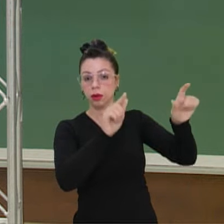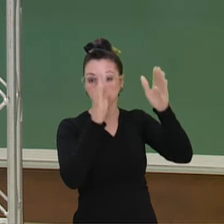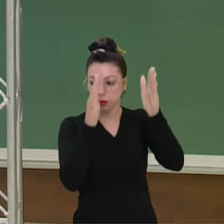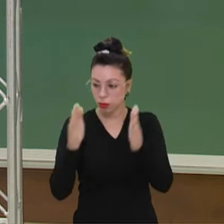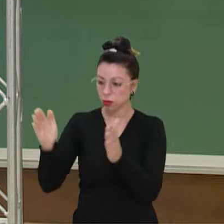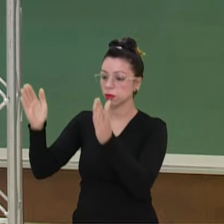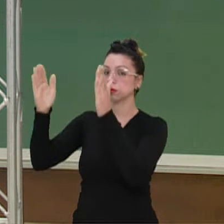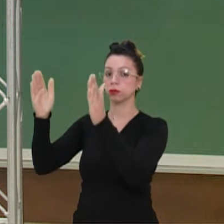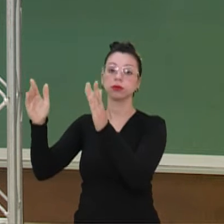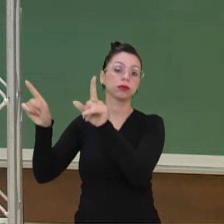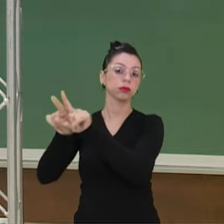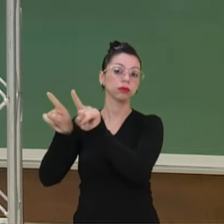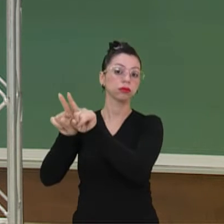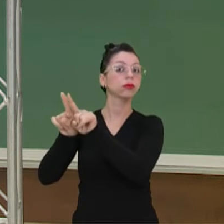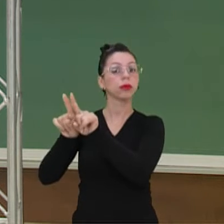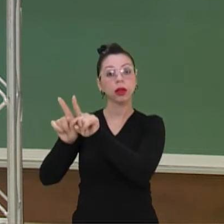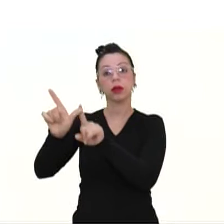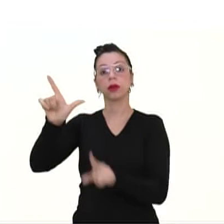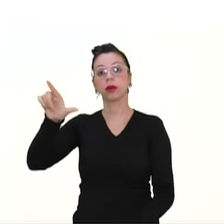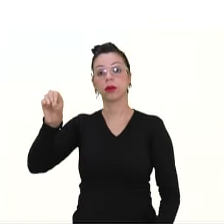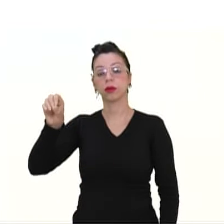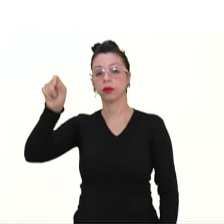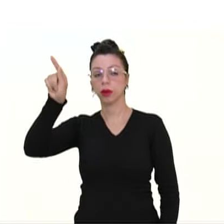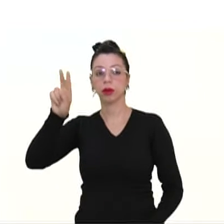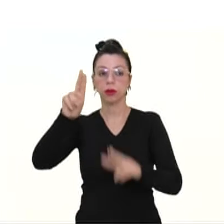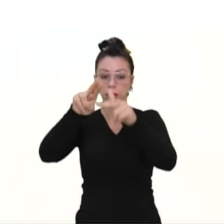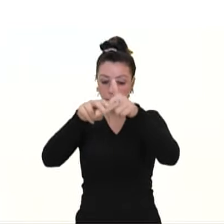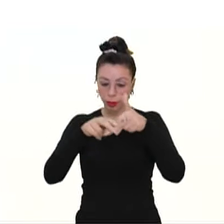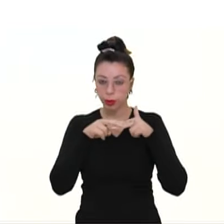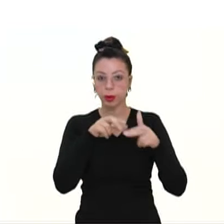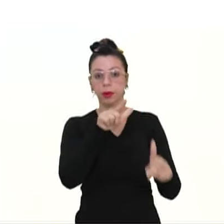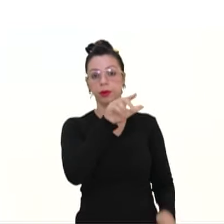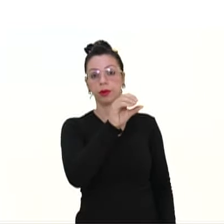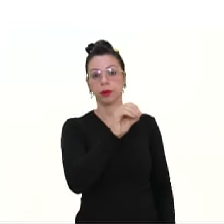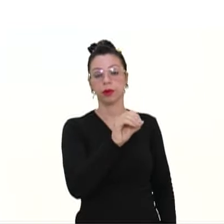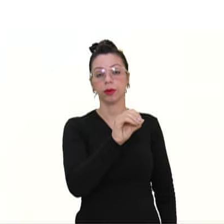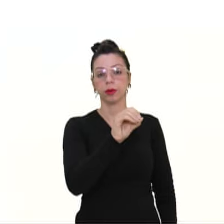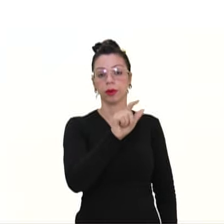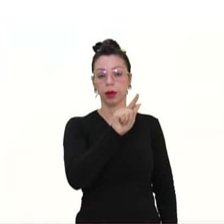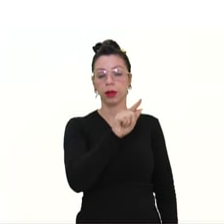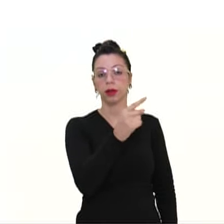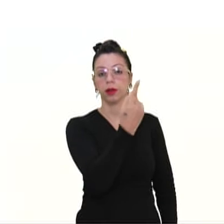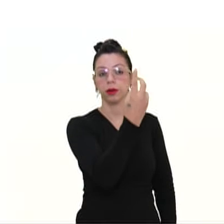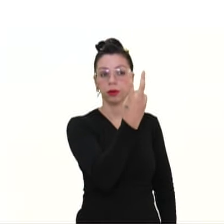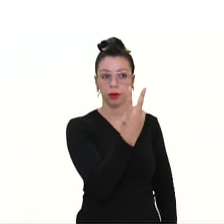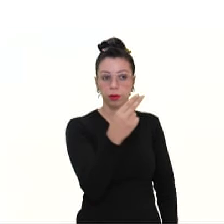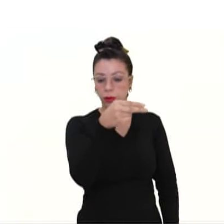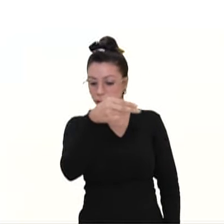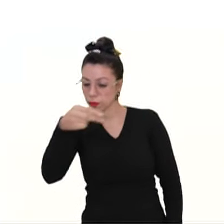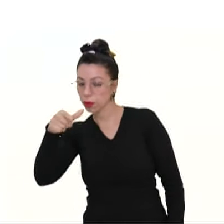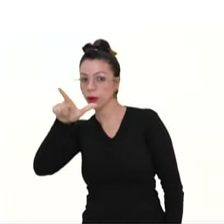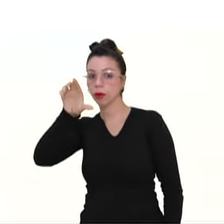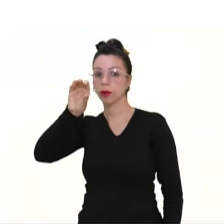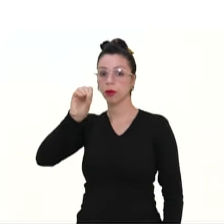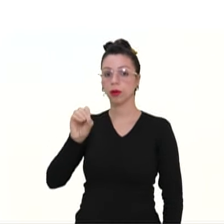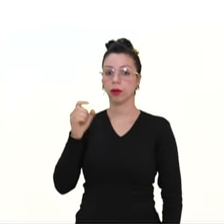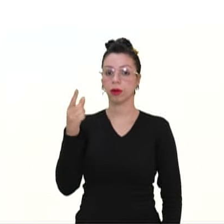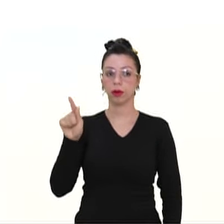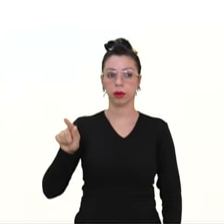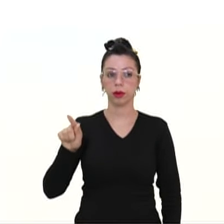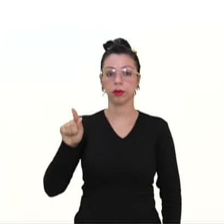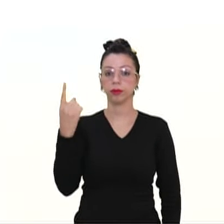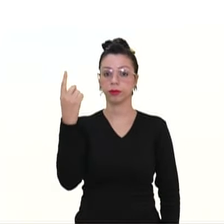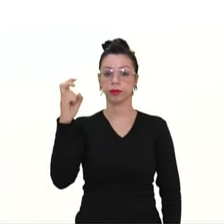no segundo membro também logaritmo. Por isso que fica log de 12 igual log vezes, né, aqui de 1,5 elevado a